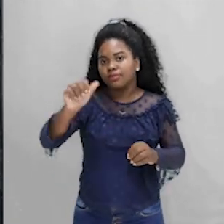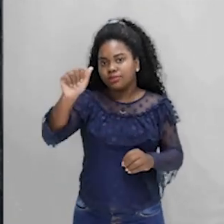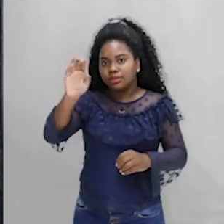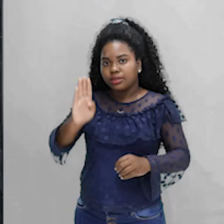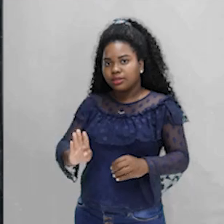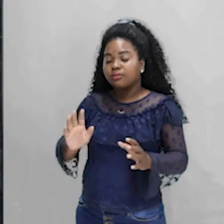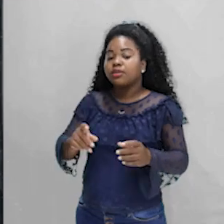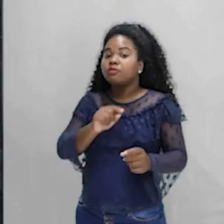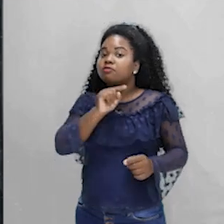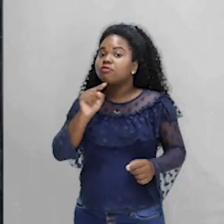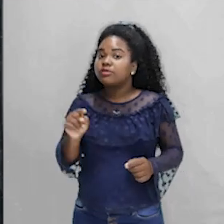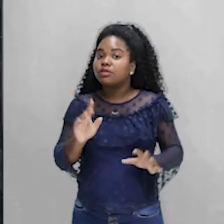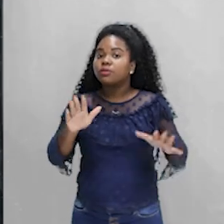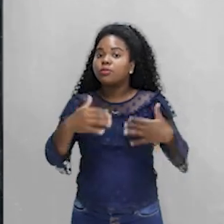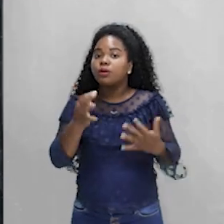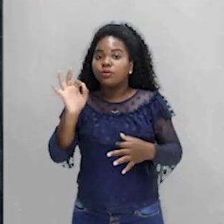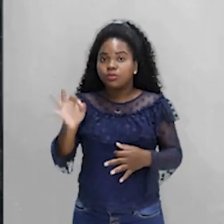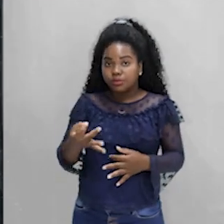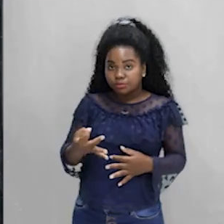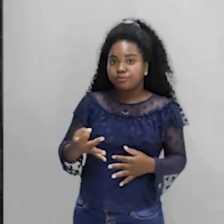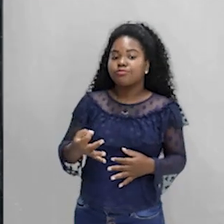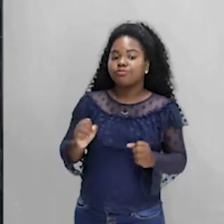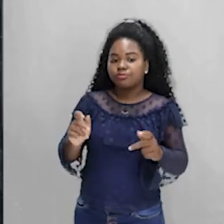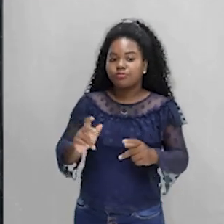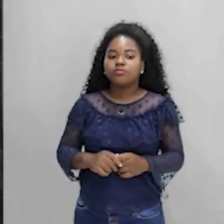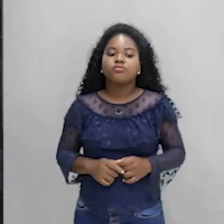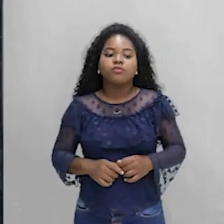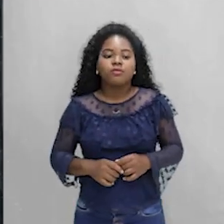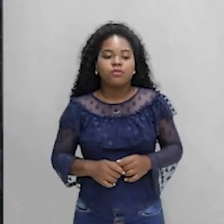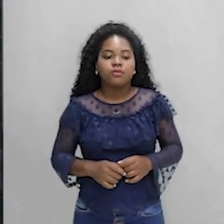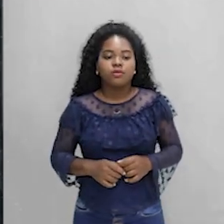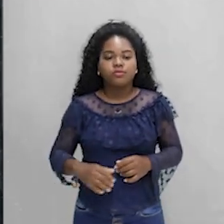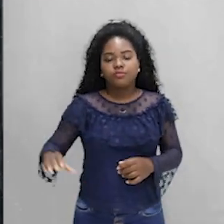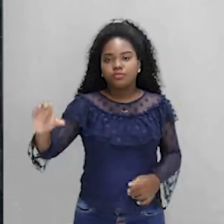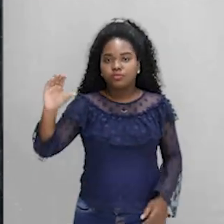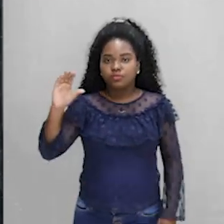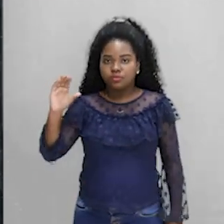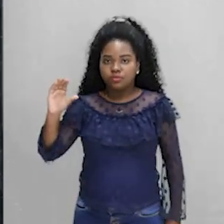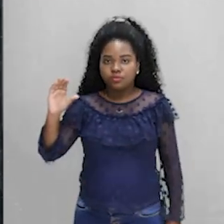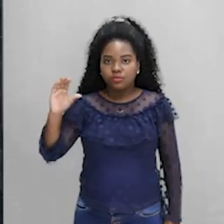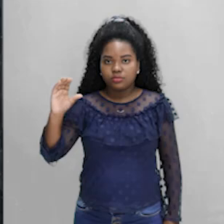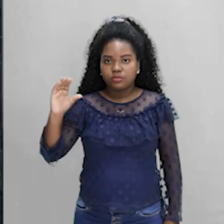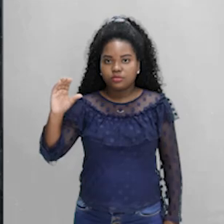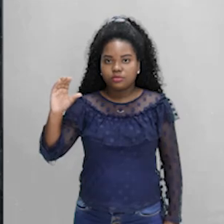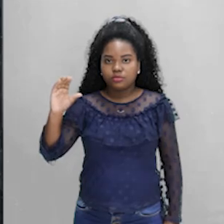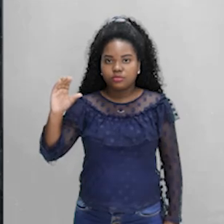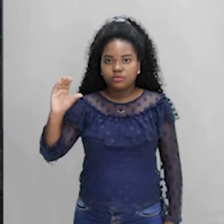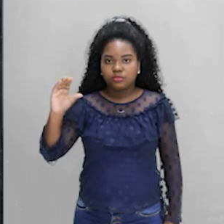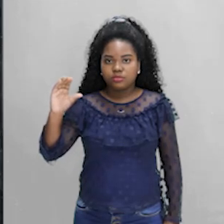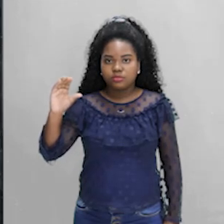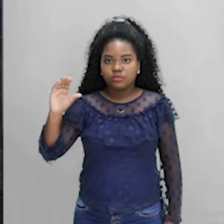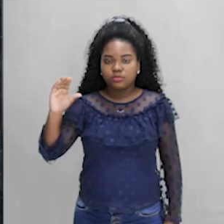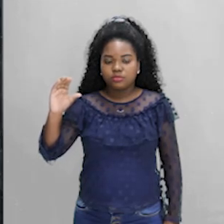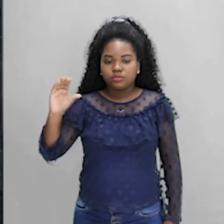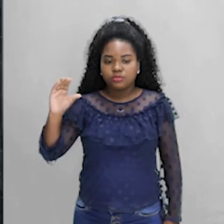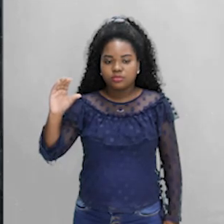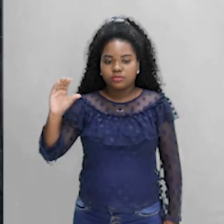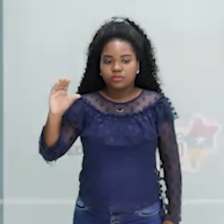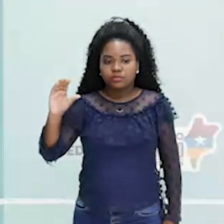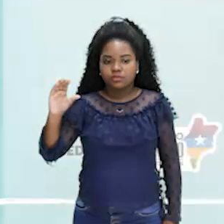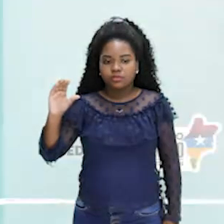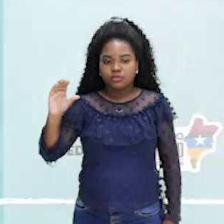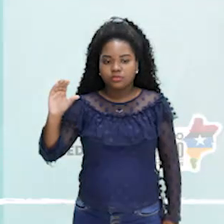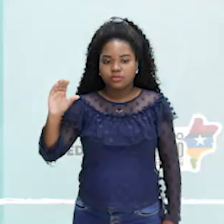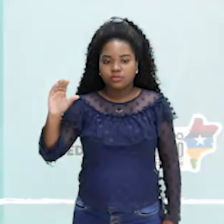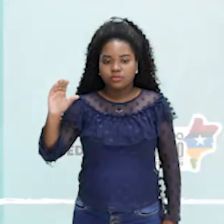acompanhar aí na sua tela as outras questões, tá? Vou pular, observa só. Letra C.